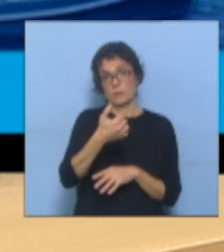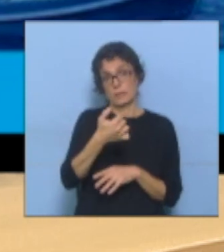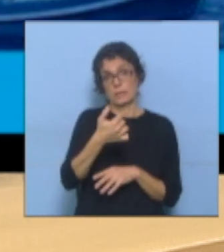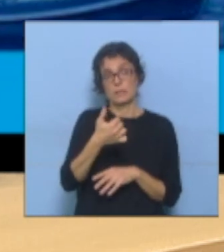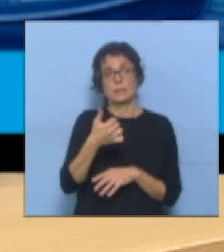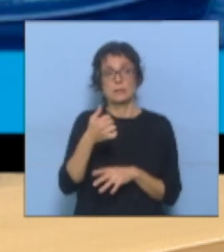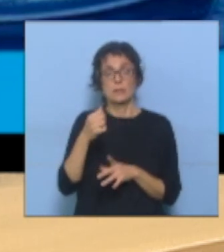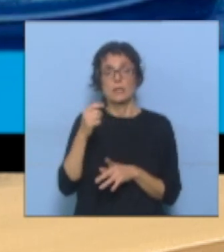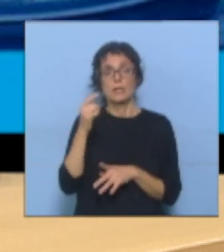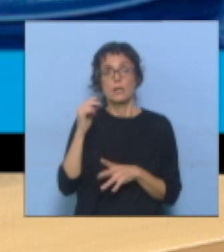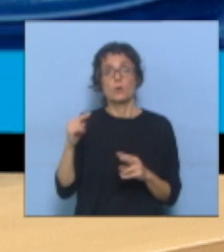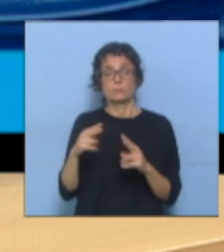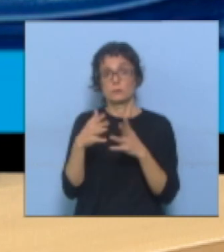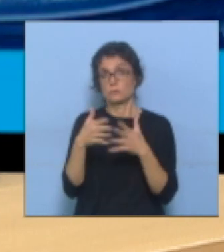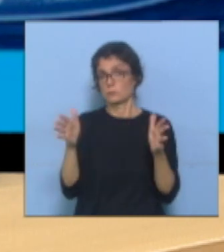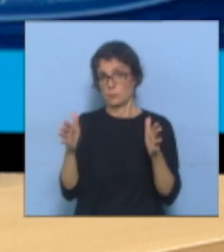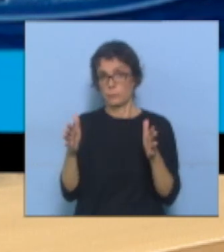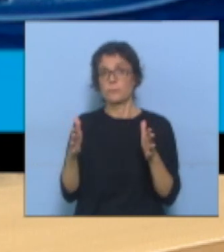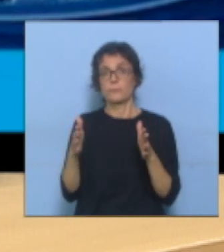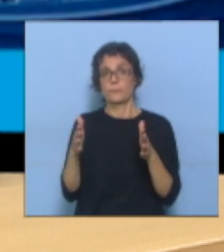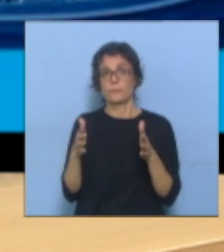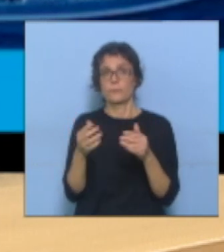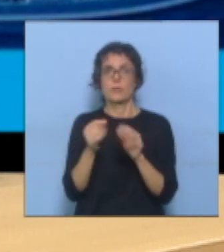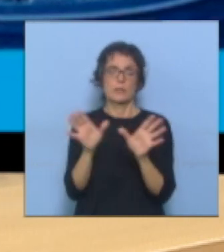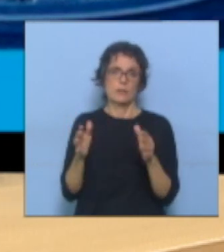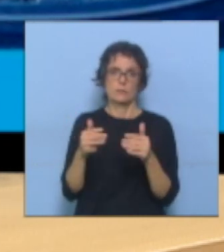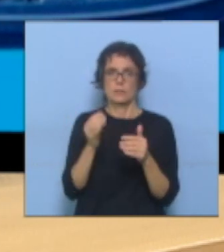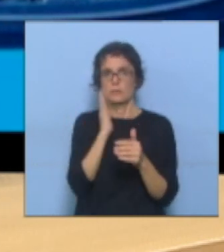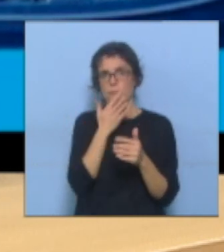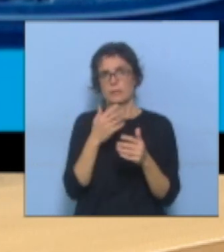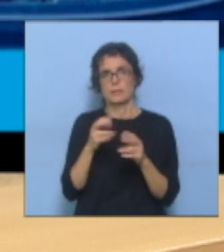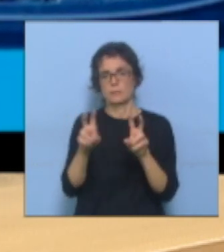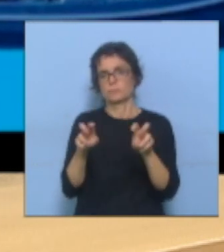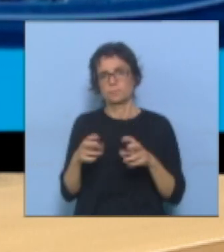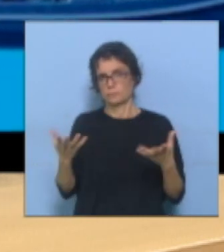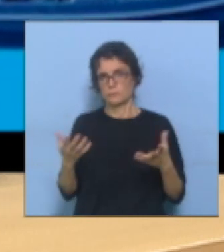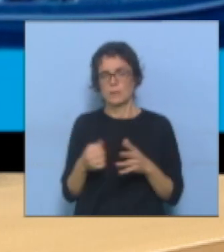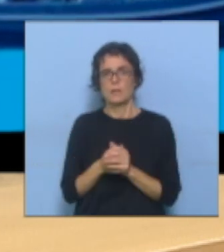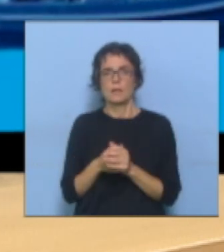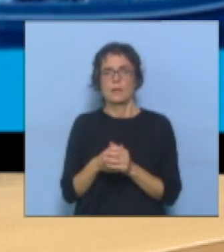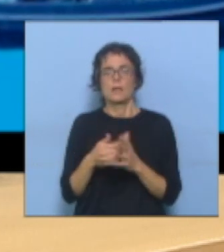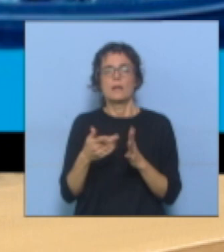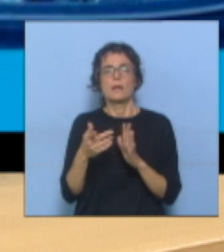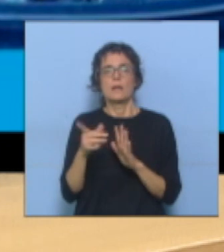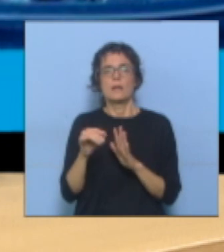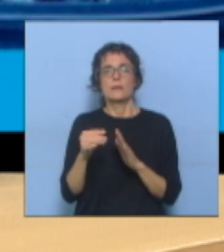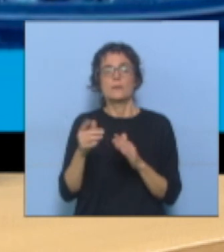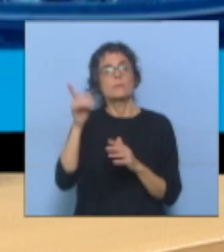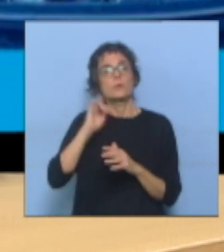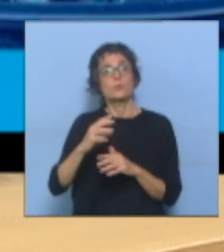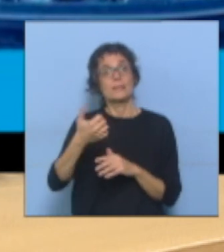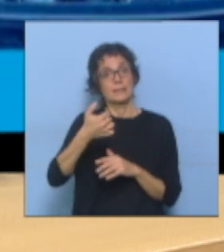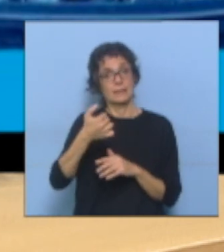aberto, obviamente limitado à capacidade da sala. No dia 15 vai haver um evento fechado de Economia de